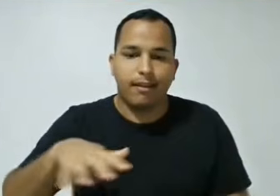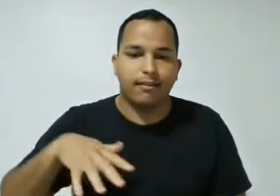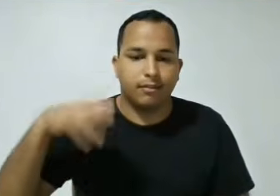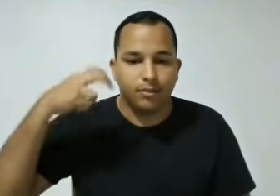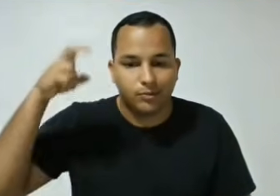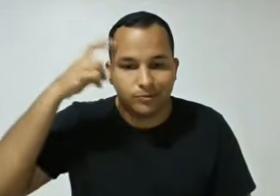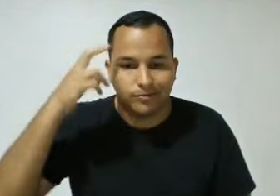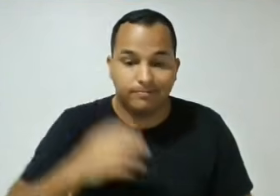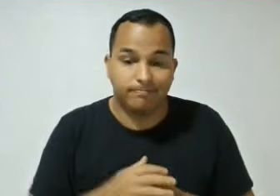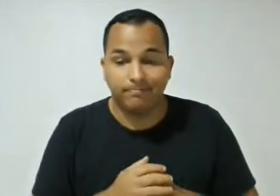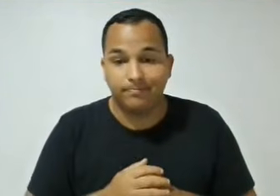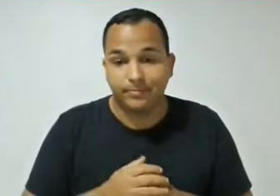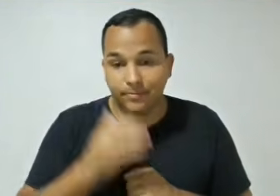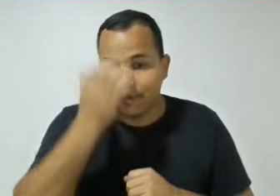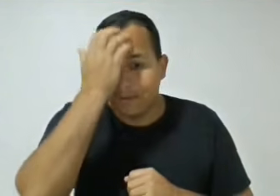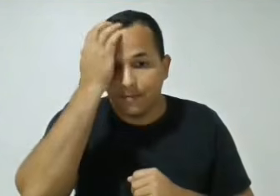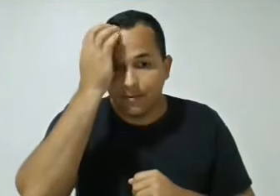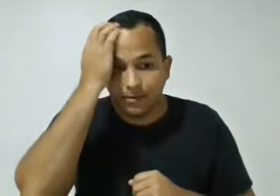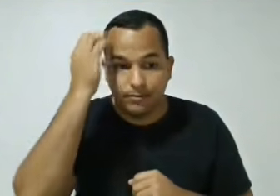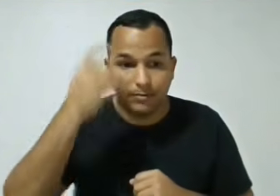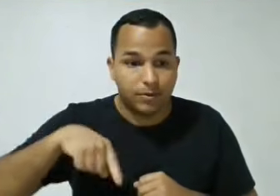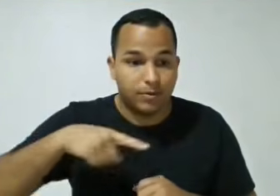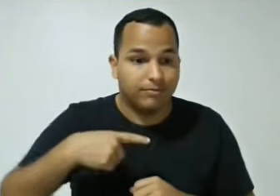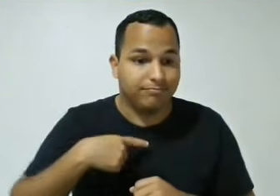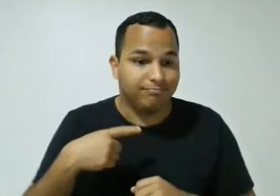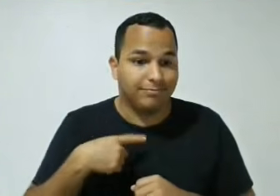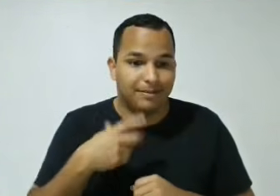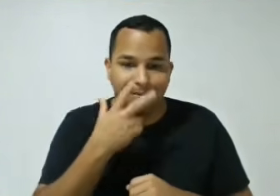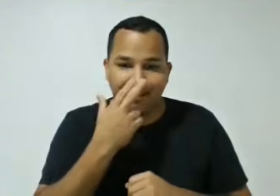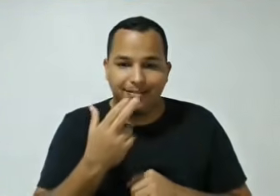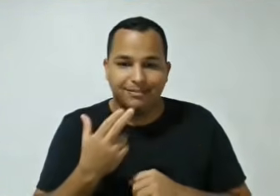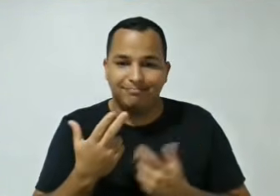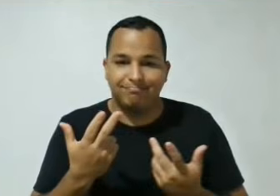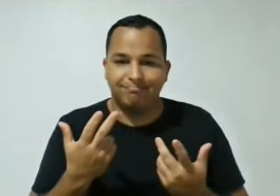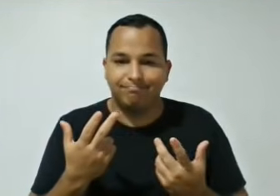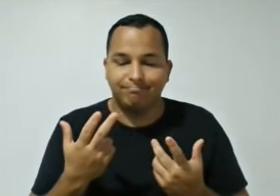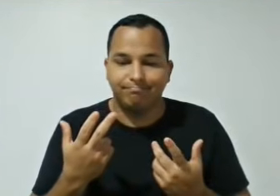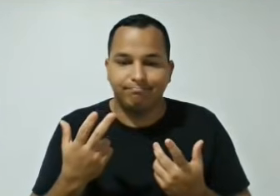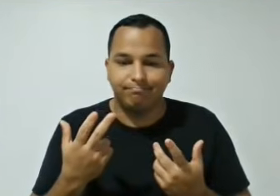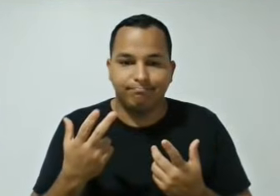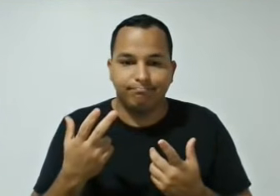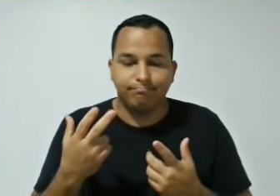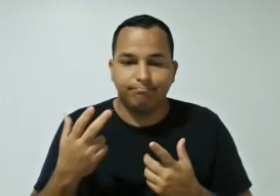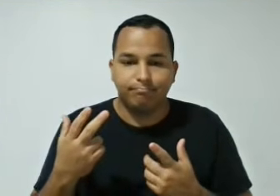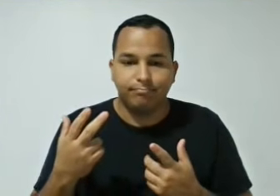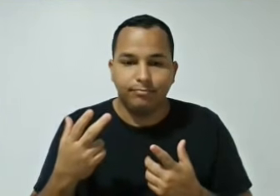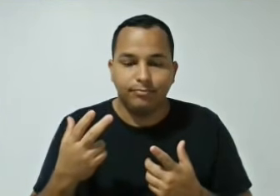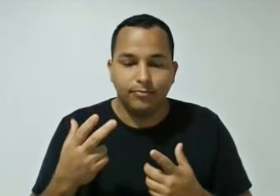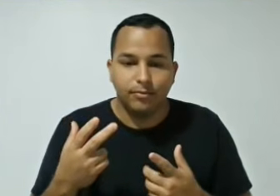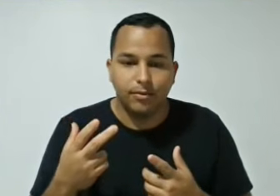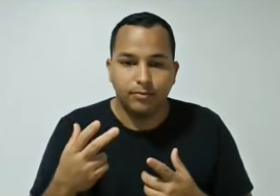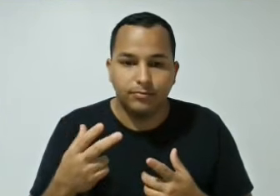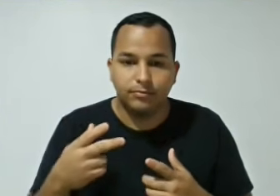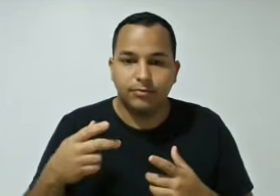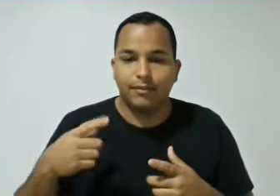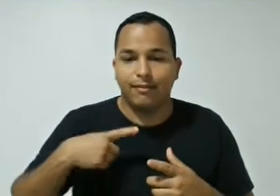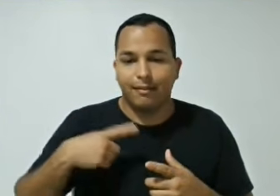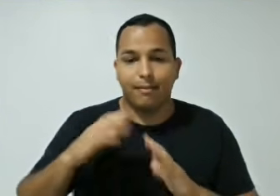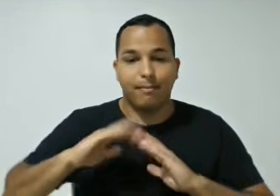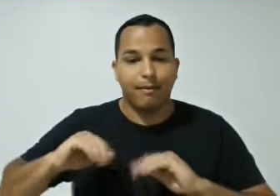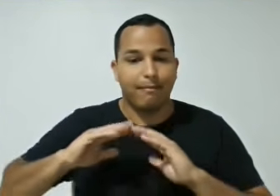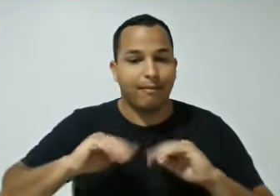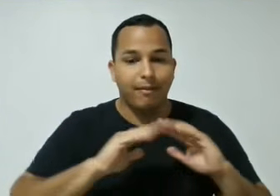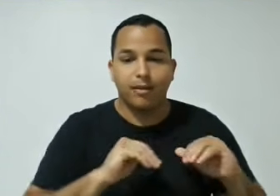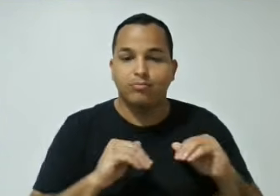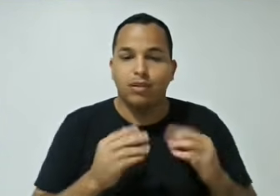gente tem esse déficit. Isso é um problema, por exemplo, para atendimento, porque aqui a gente tem uma demanda muito grande pelo